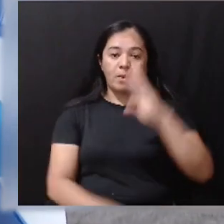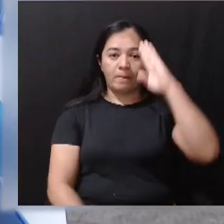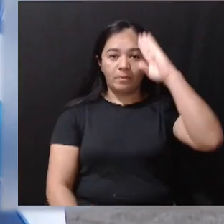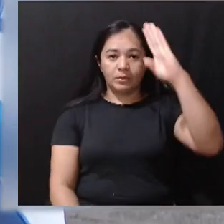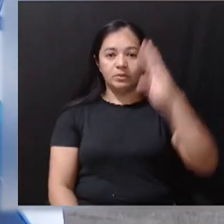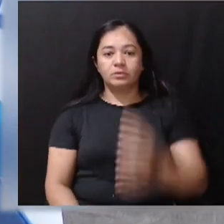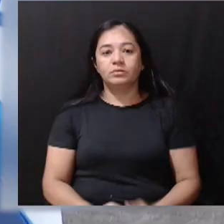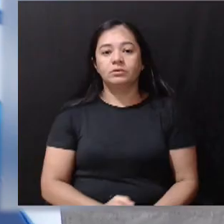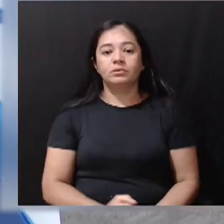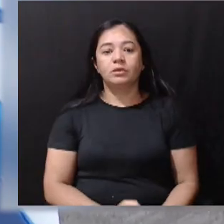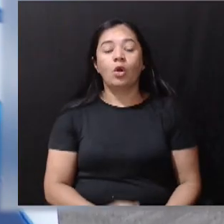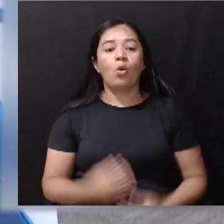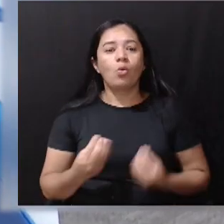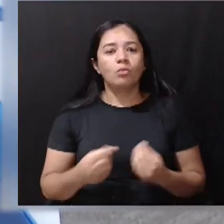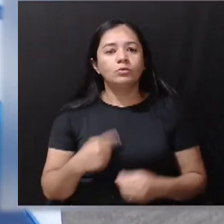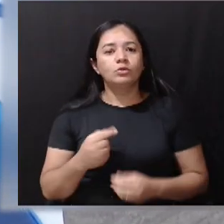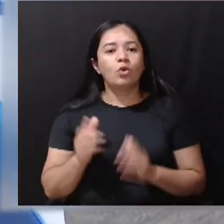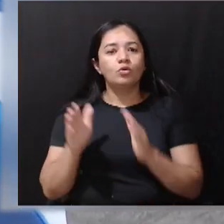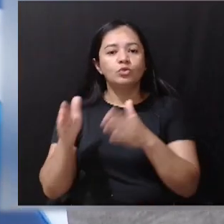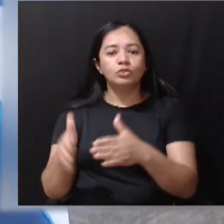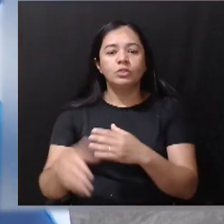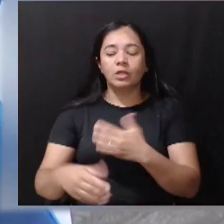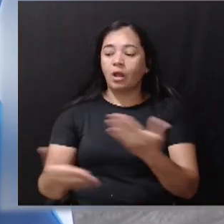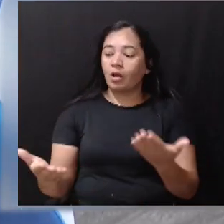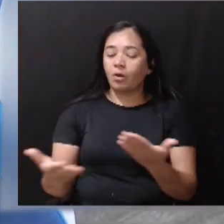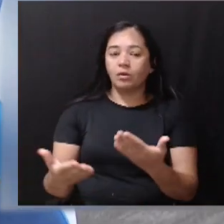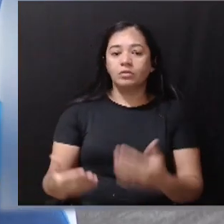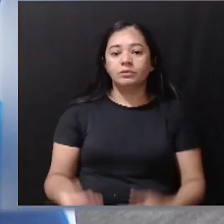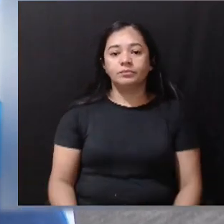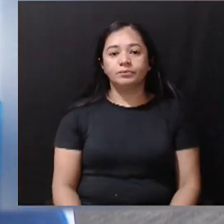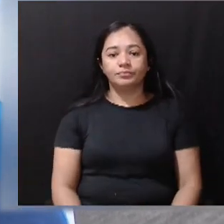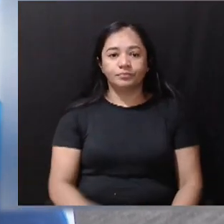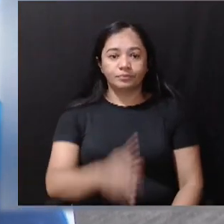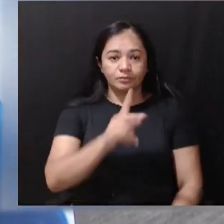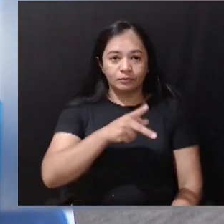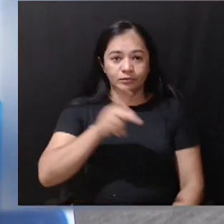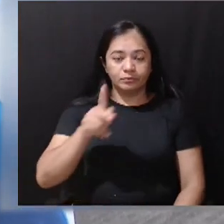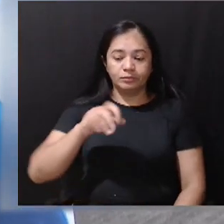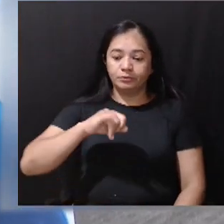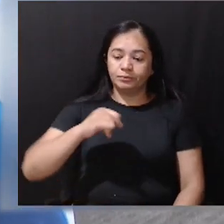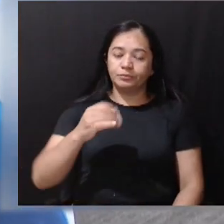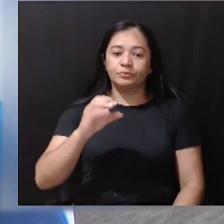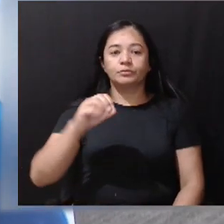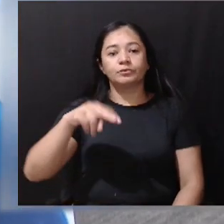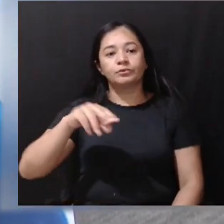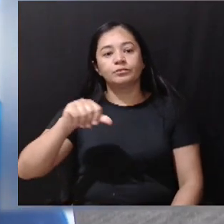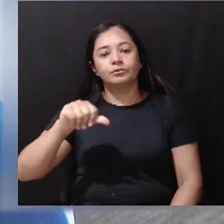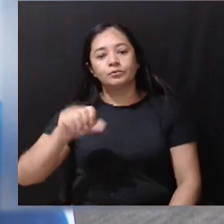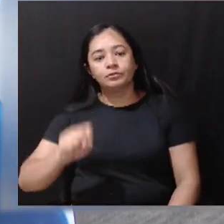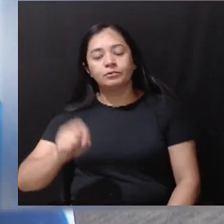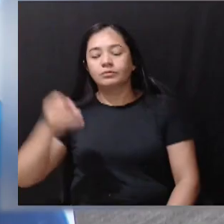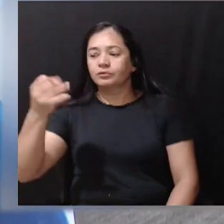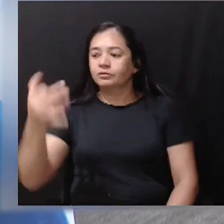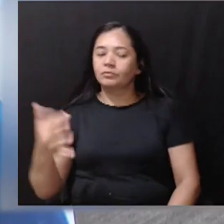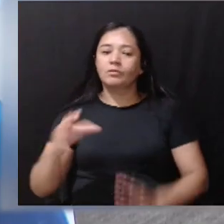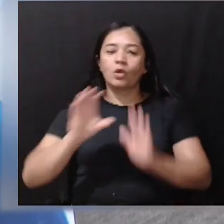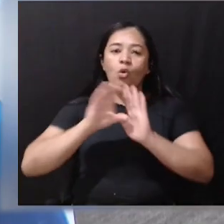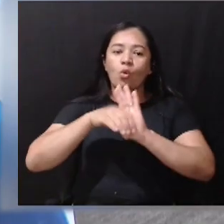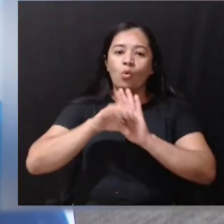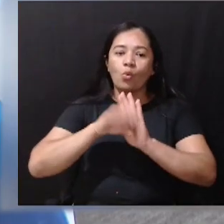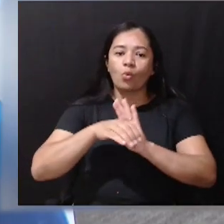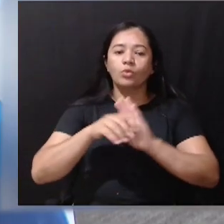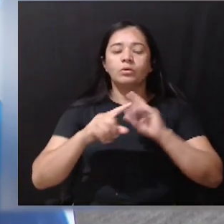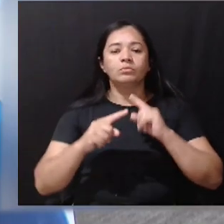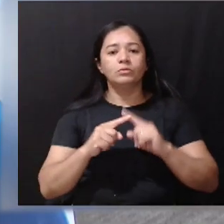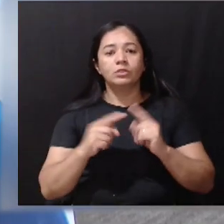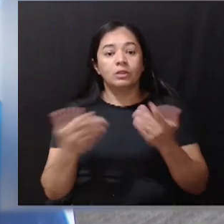gente chega no momento atual, né? Então a gente teve o professor Jonas que trouxe um pouco da história, que trouxe os conceitos do porquê que atualmente a